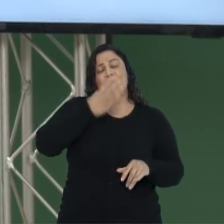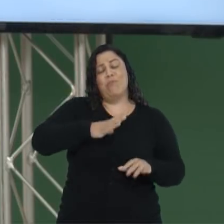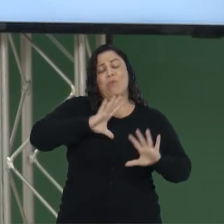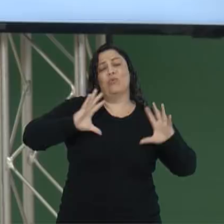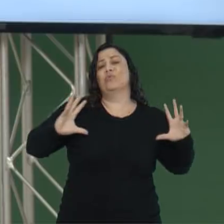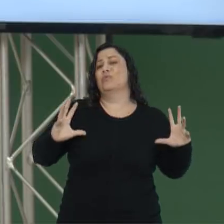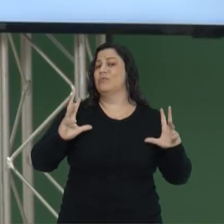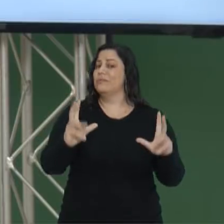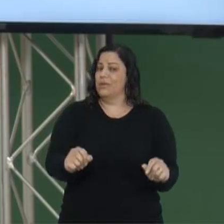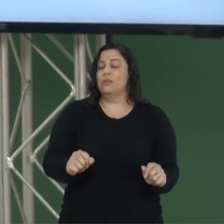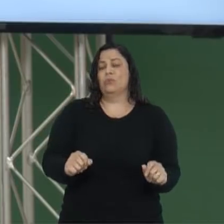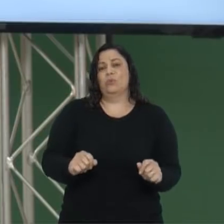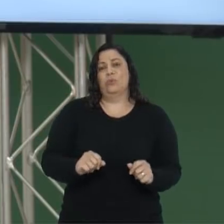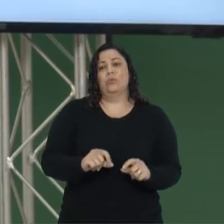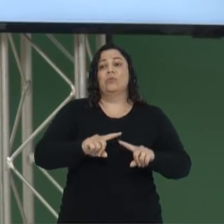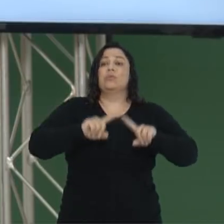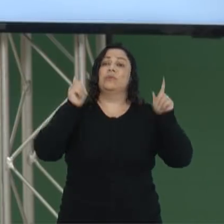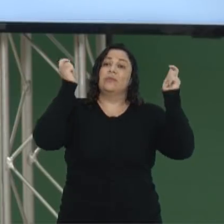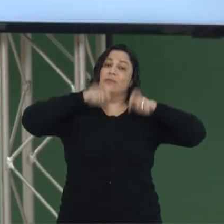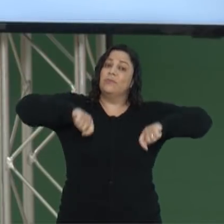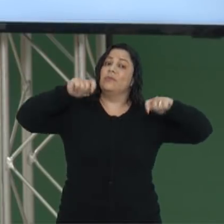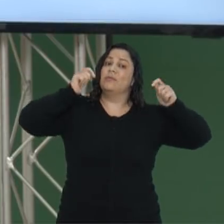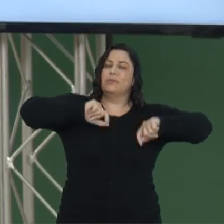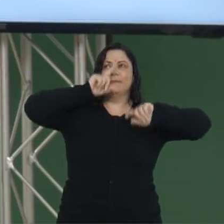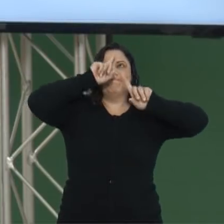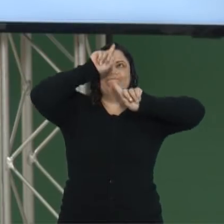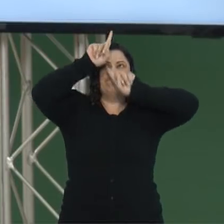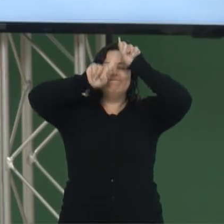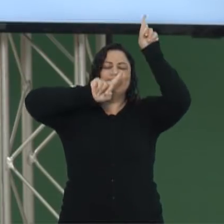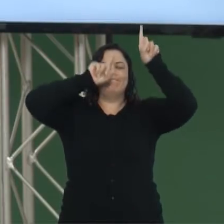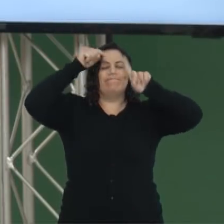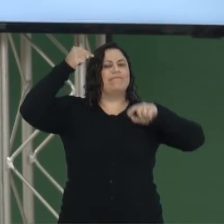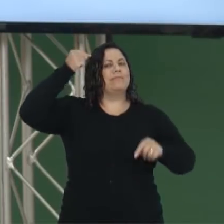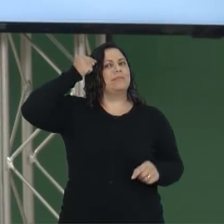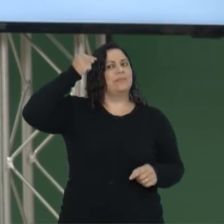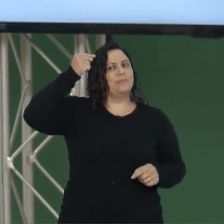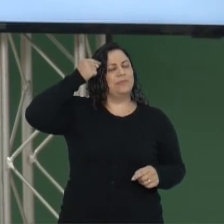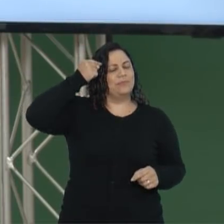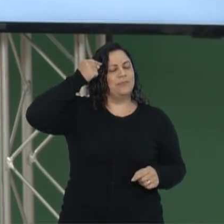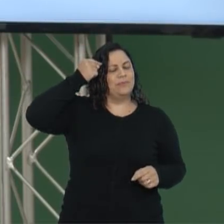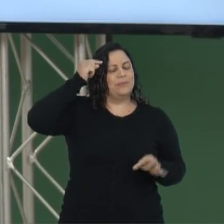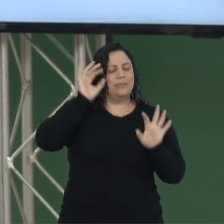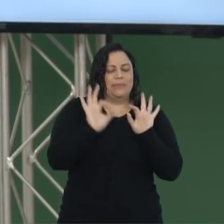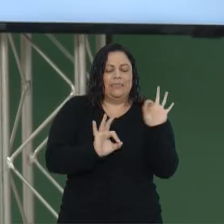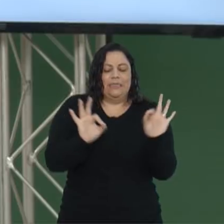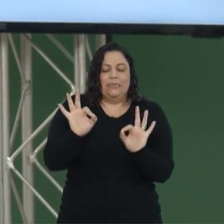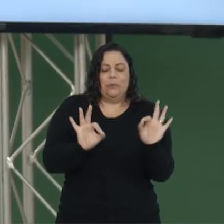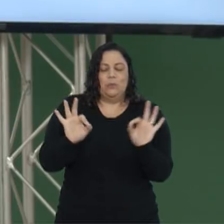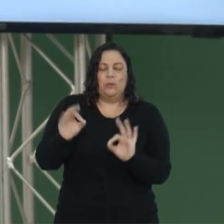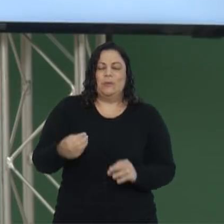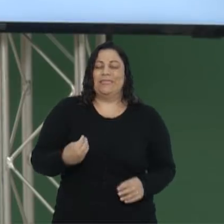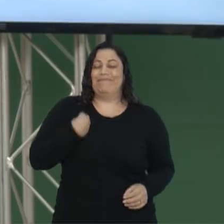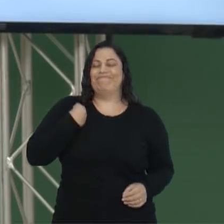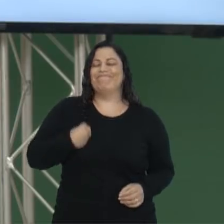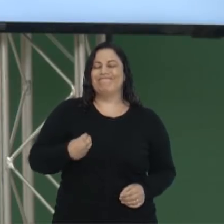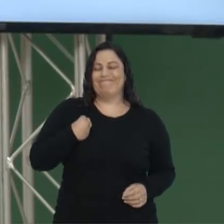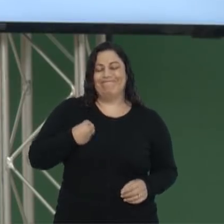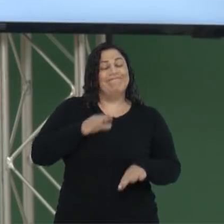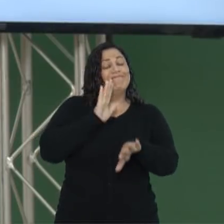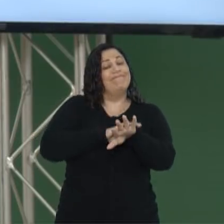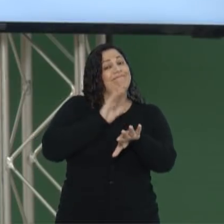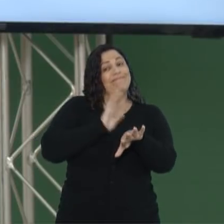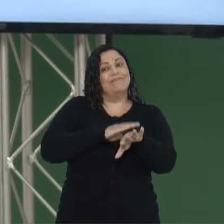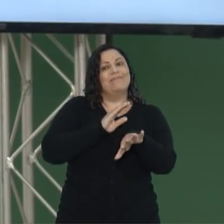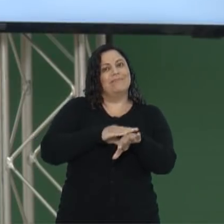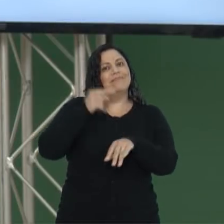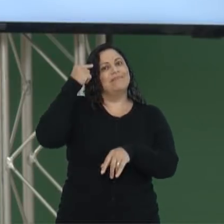Porque aí você tem uma possibilidade de criar, de repensar e de se reorganizar na sua vida, porque você está tendo tempo para pensar